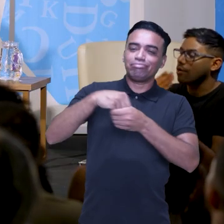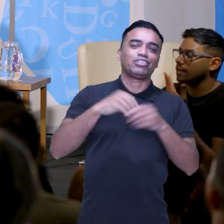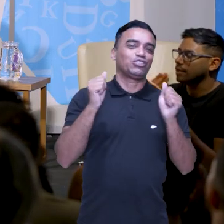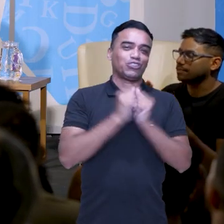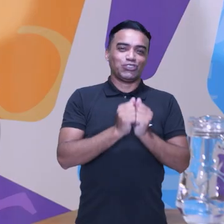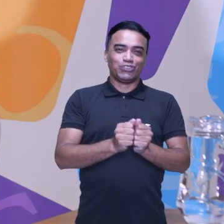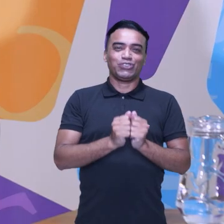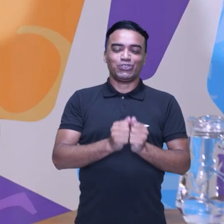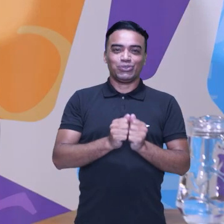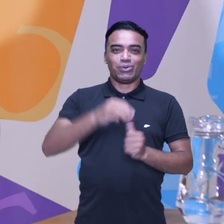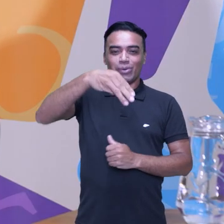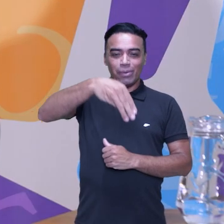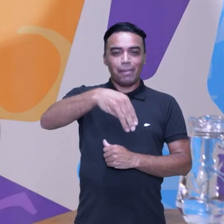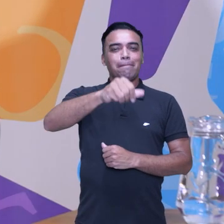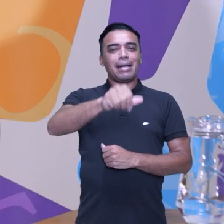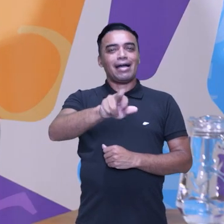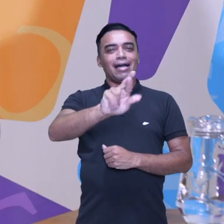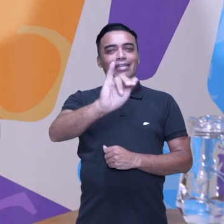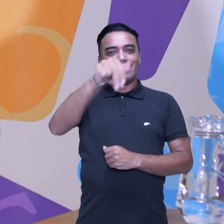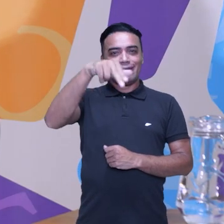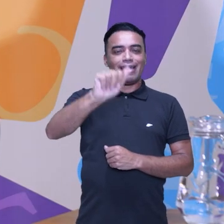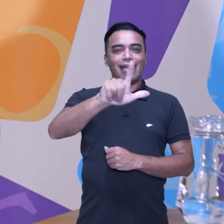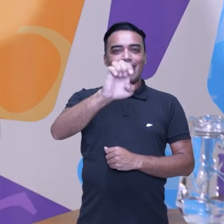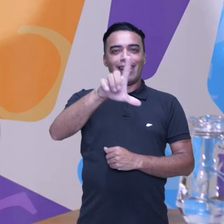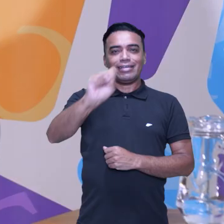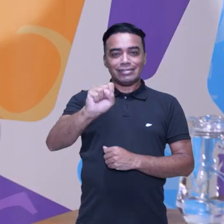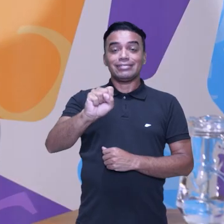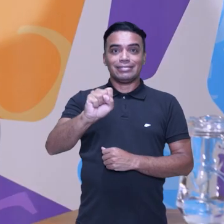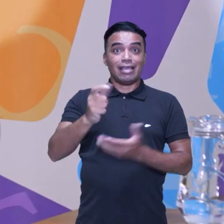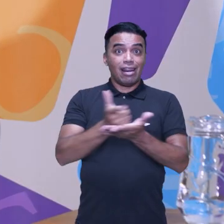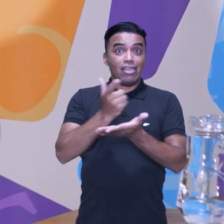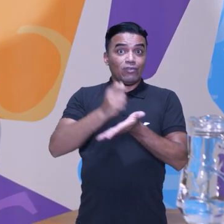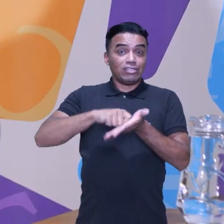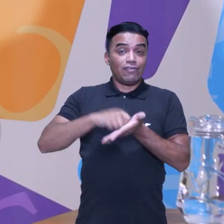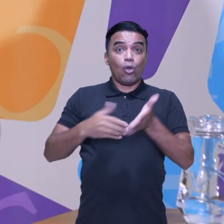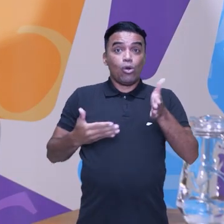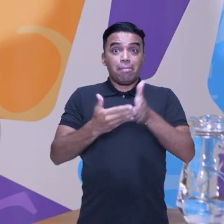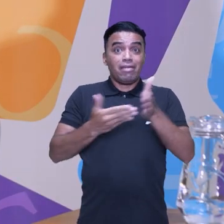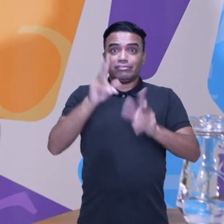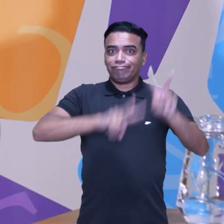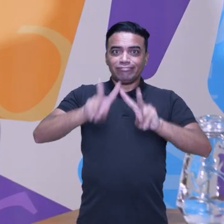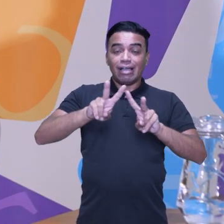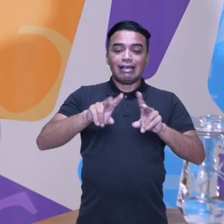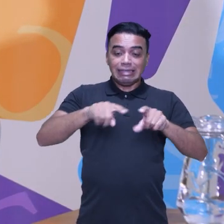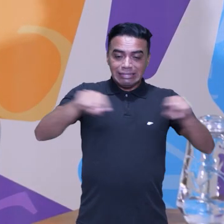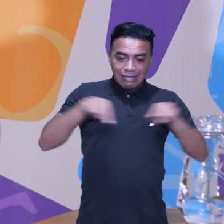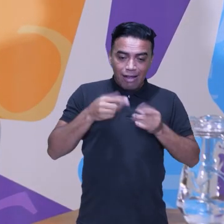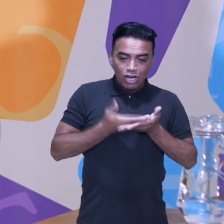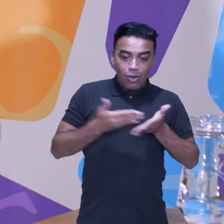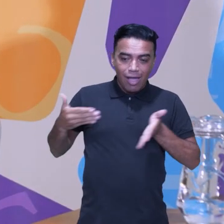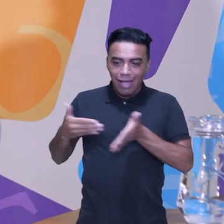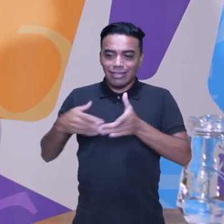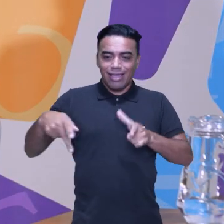banners em tons de branco, azul, rosa, roxo e preto. Centralizado, lê-se: Sempre um Papo, ano 39. Ao